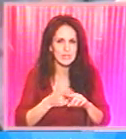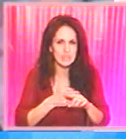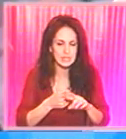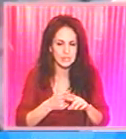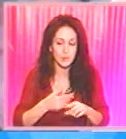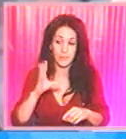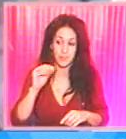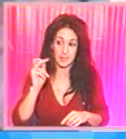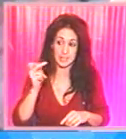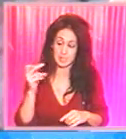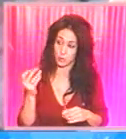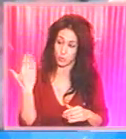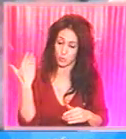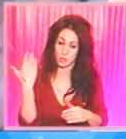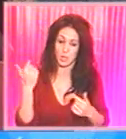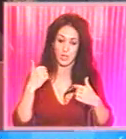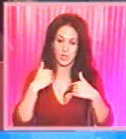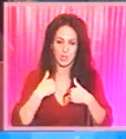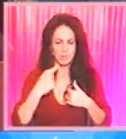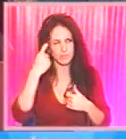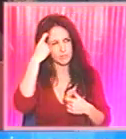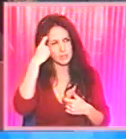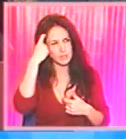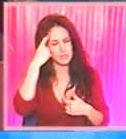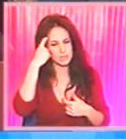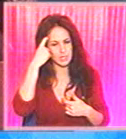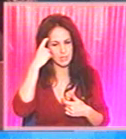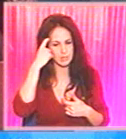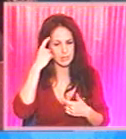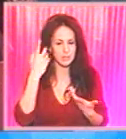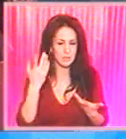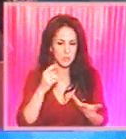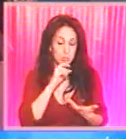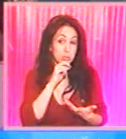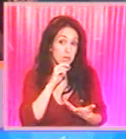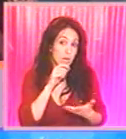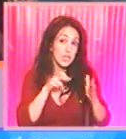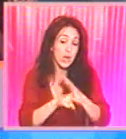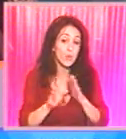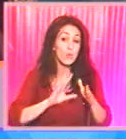10 anos atrás eu estava a equacionar entrar no mundo empresarial.